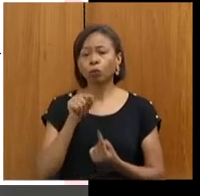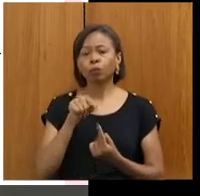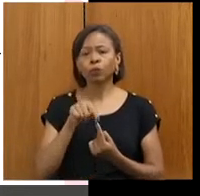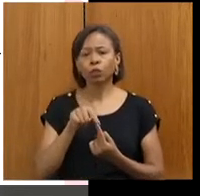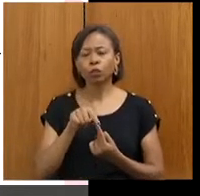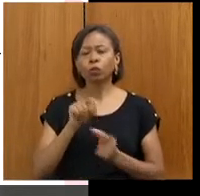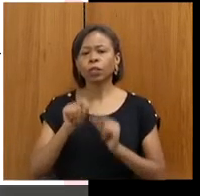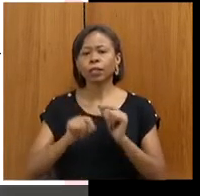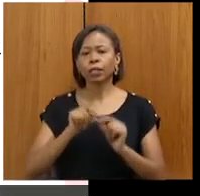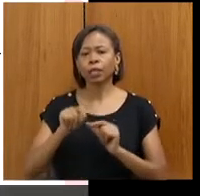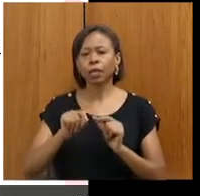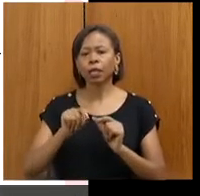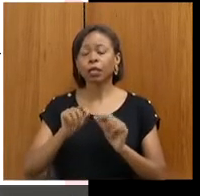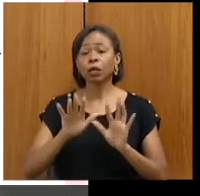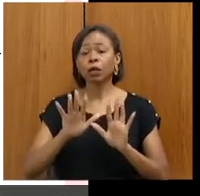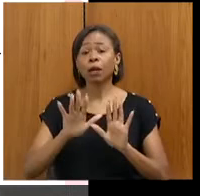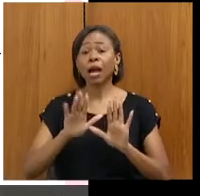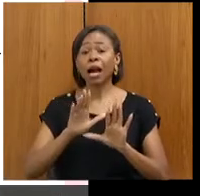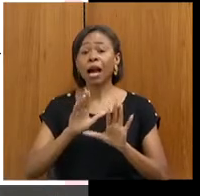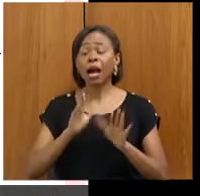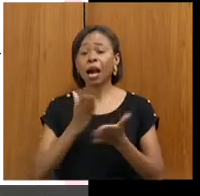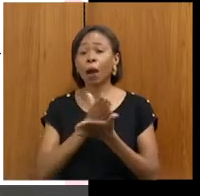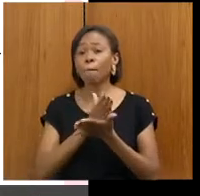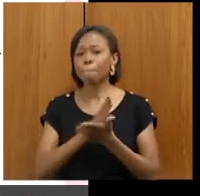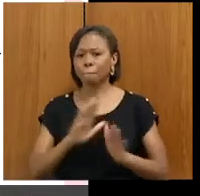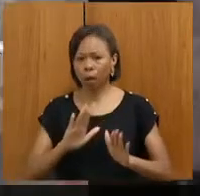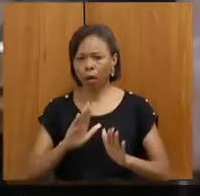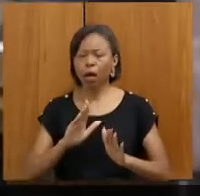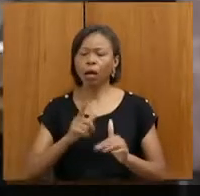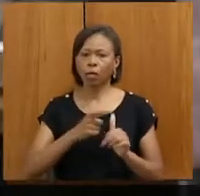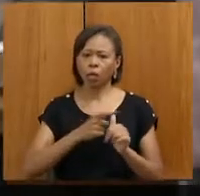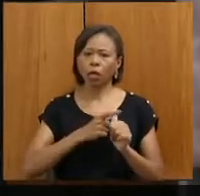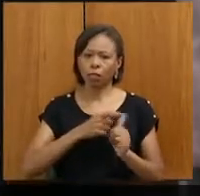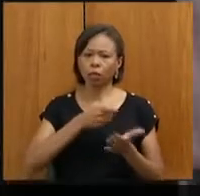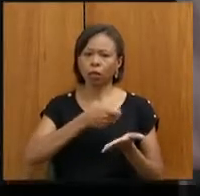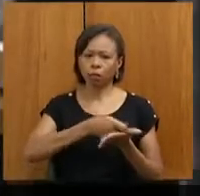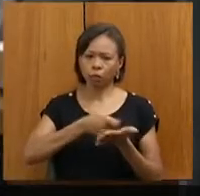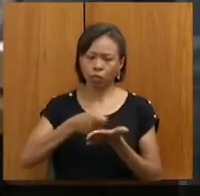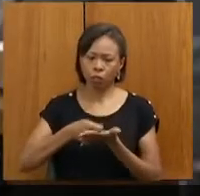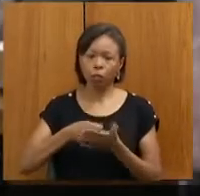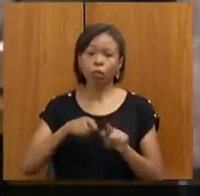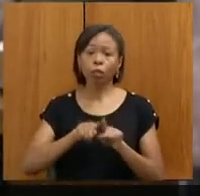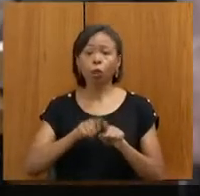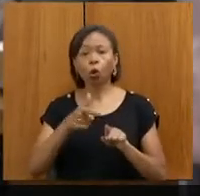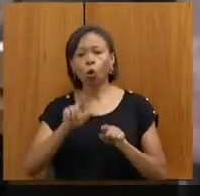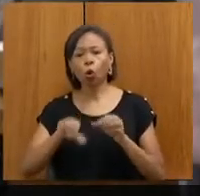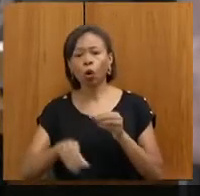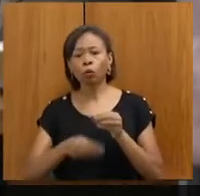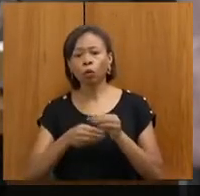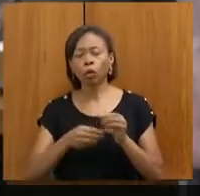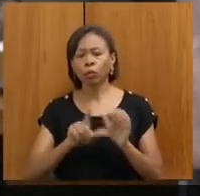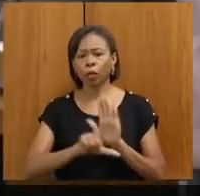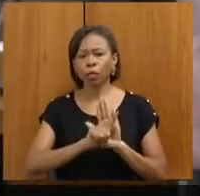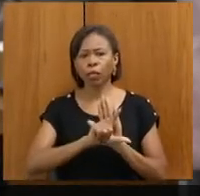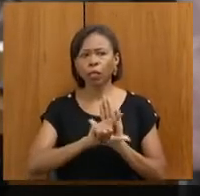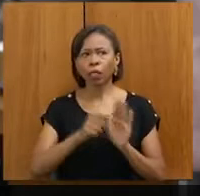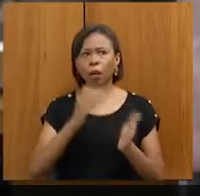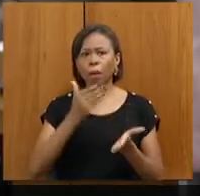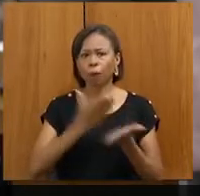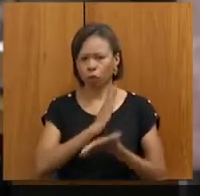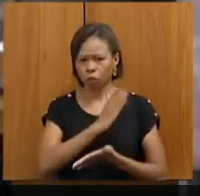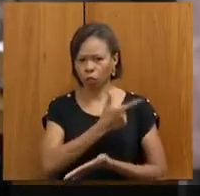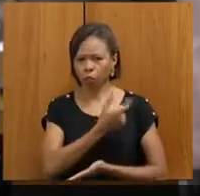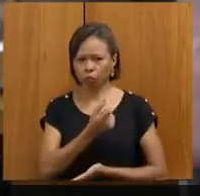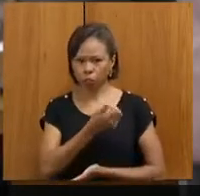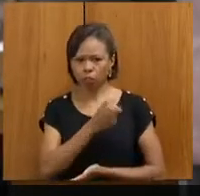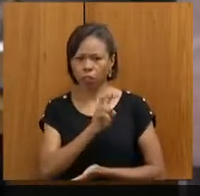liquidar espacivo e ainda a incorporação de gratificação é de uma lei aprovada em 2015 e com